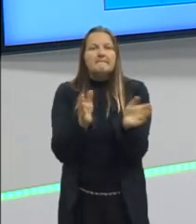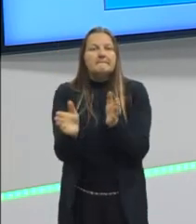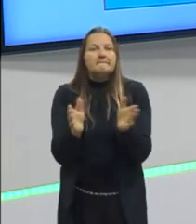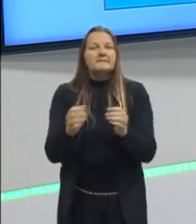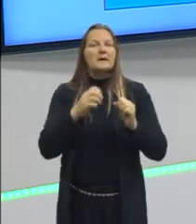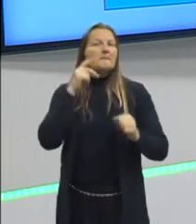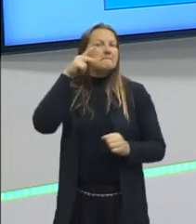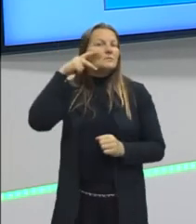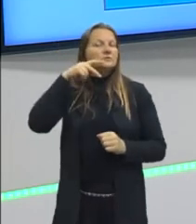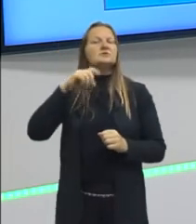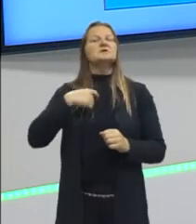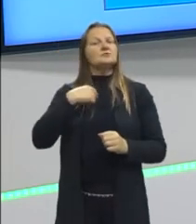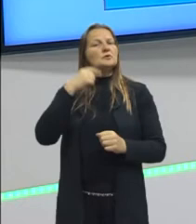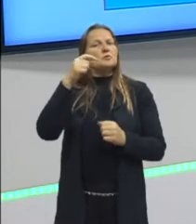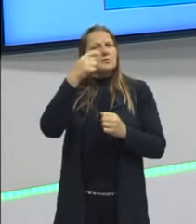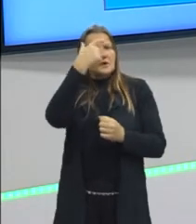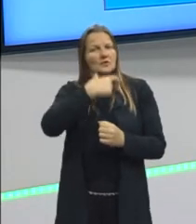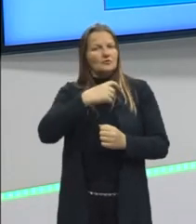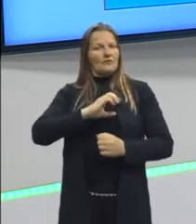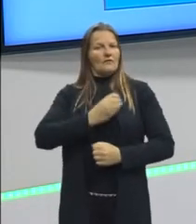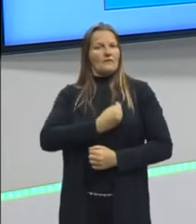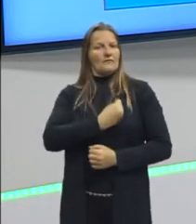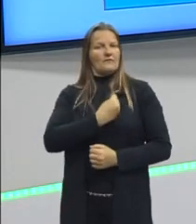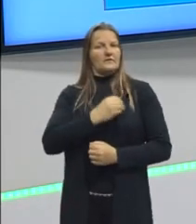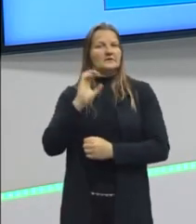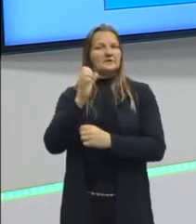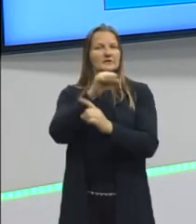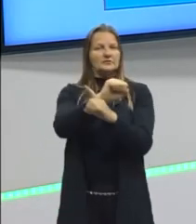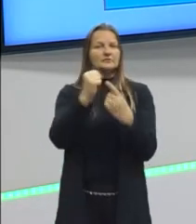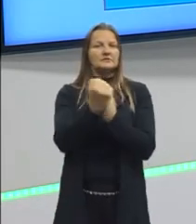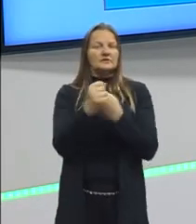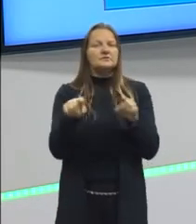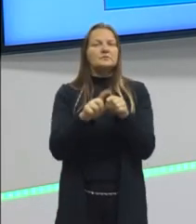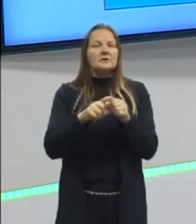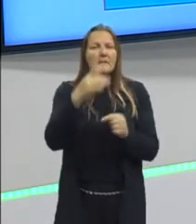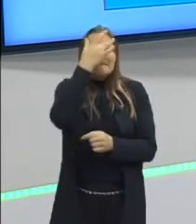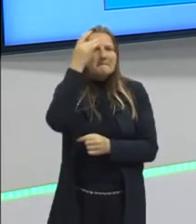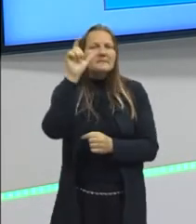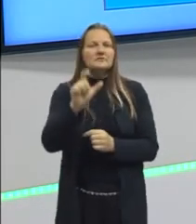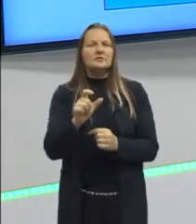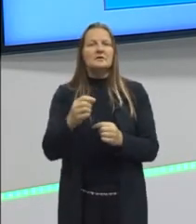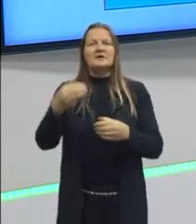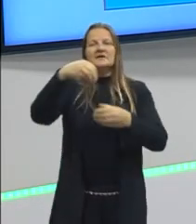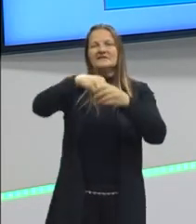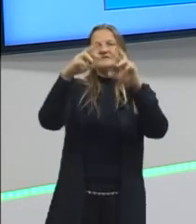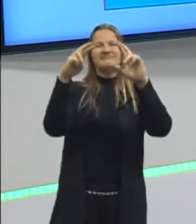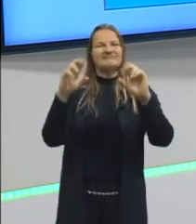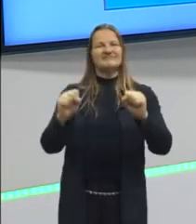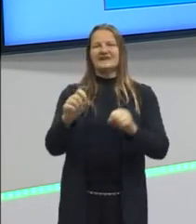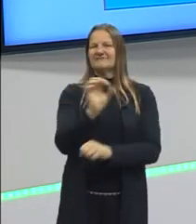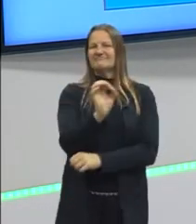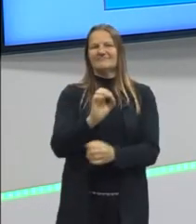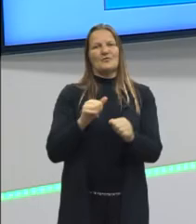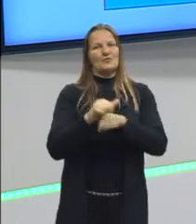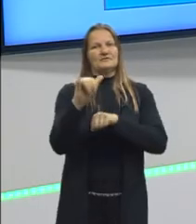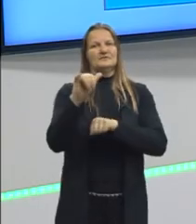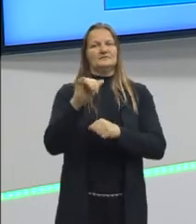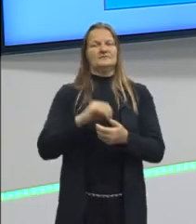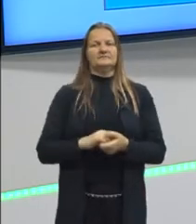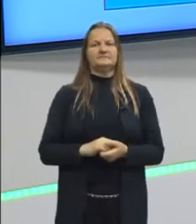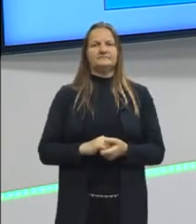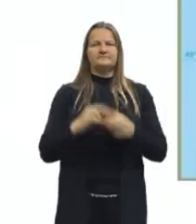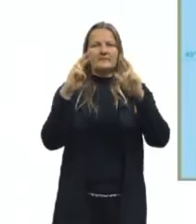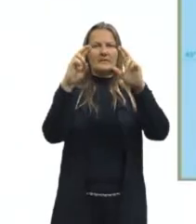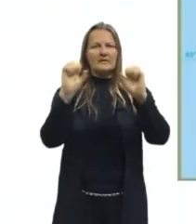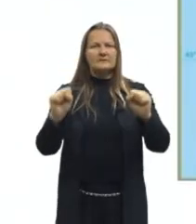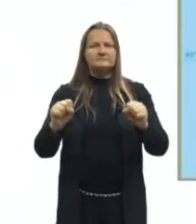conseguiam decidir certas questões da sociedade né O que não aconteceu na União Soviética né União Soviética a gente